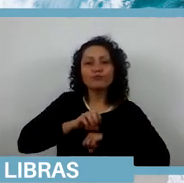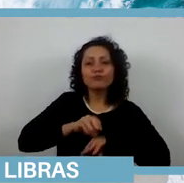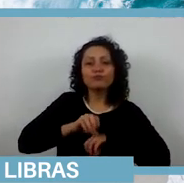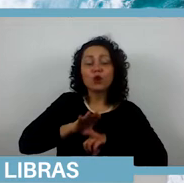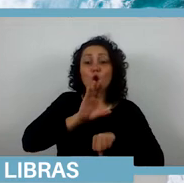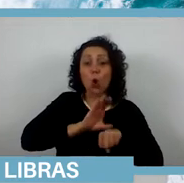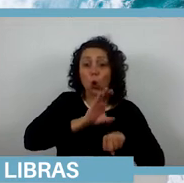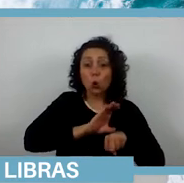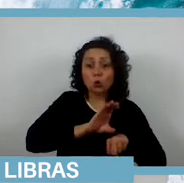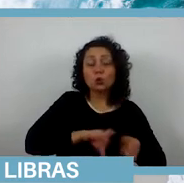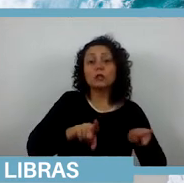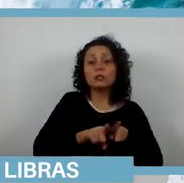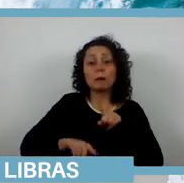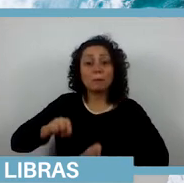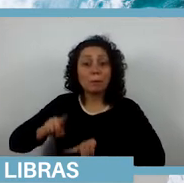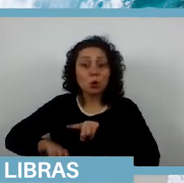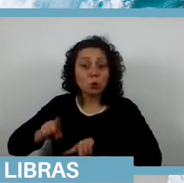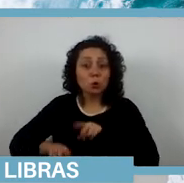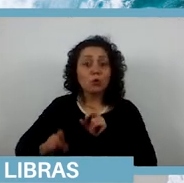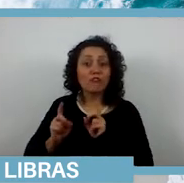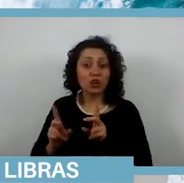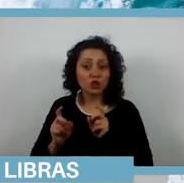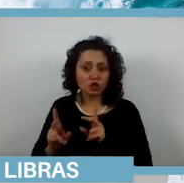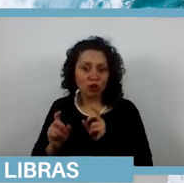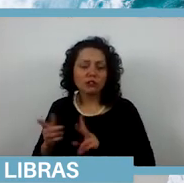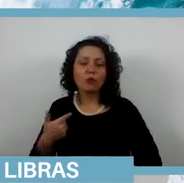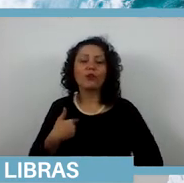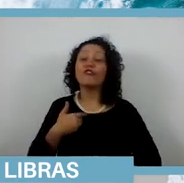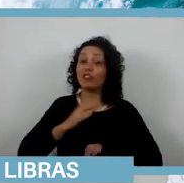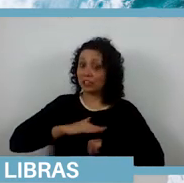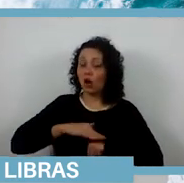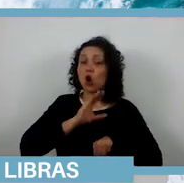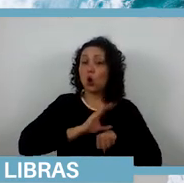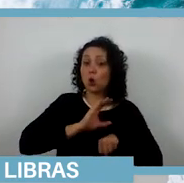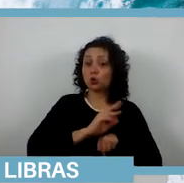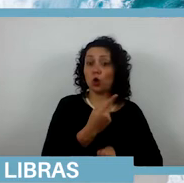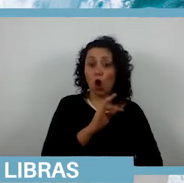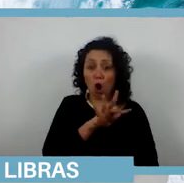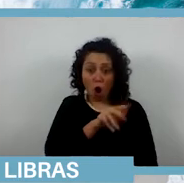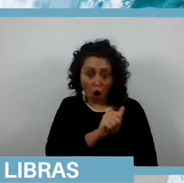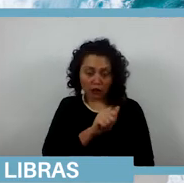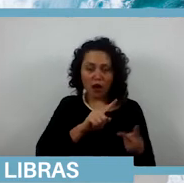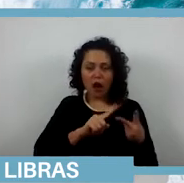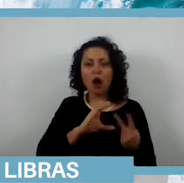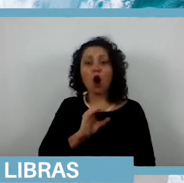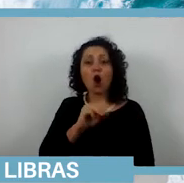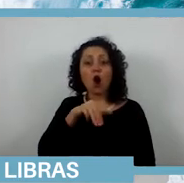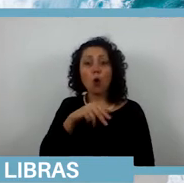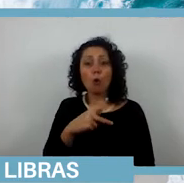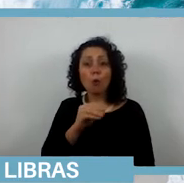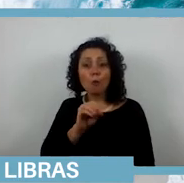produtos então desde o início eu já organizado ocultas de compostagem idiotas e também